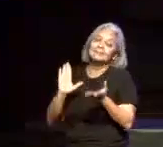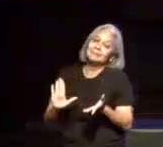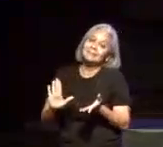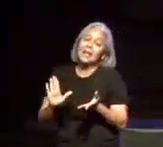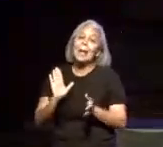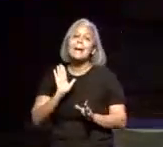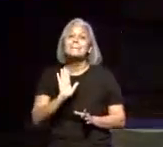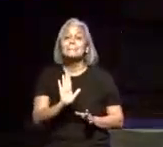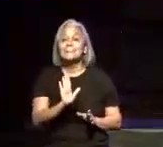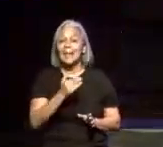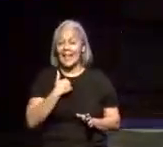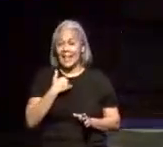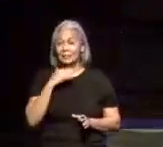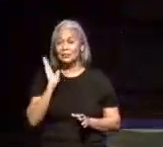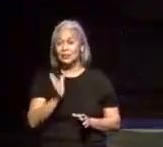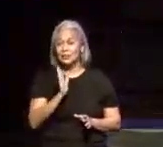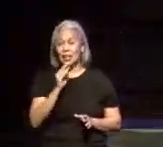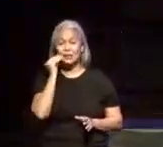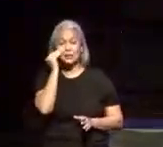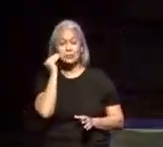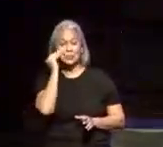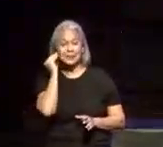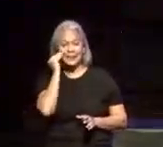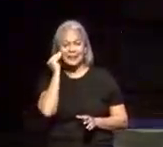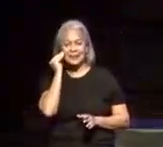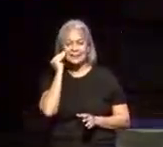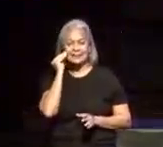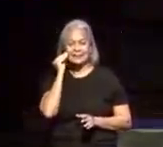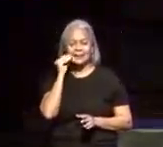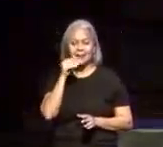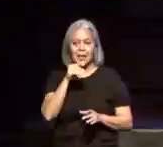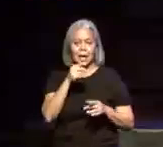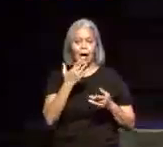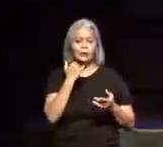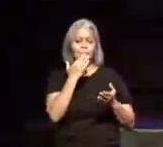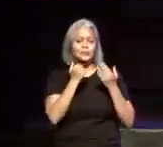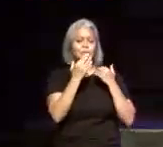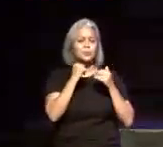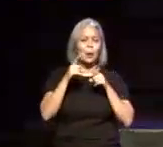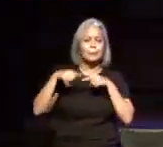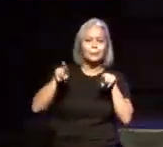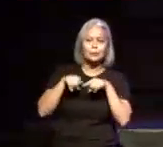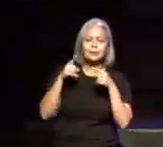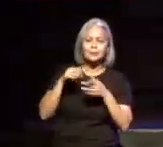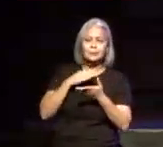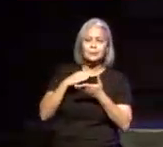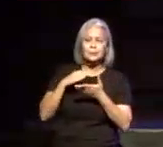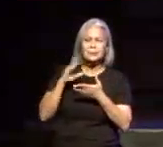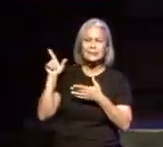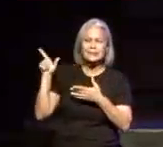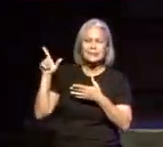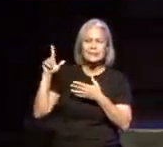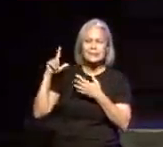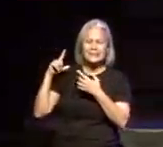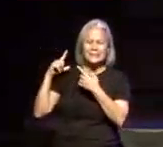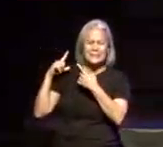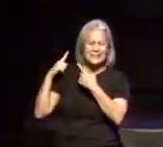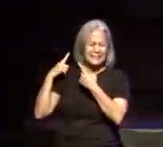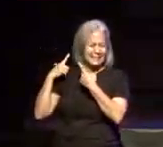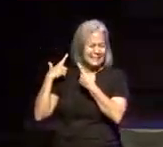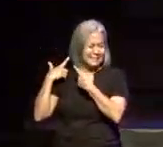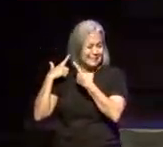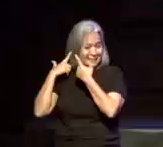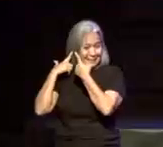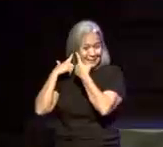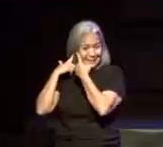experiência de ouvir a introdução de uma música que eu amo. Falei, eu gosto dessa música, que bom que vai cantar agora. E o cara começa a cantar e destrói a